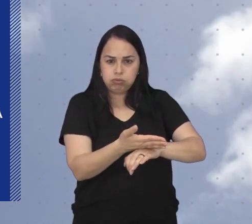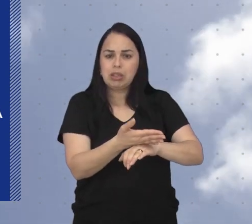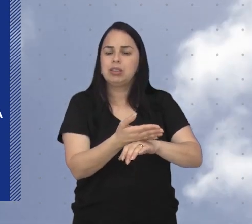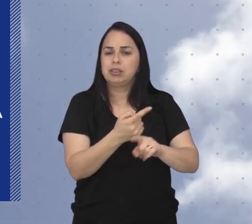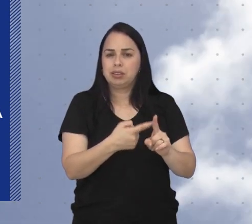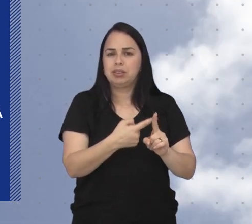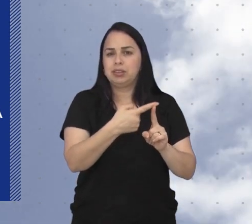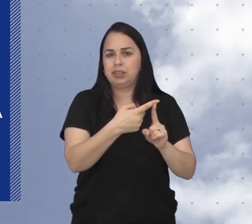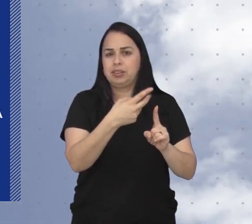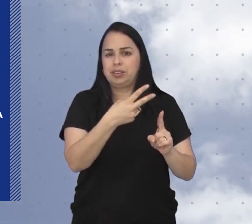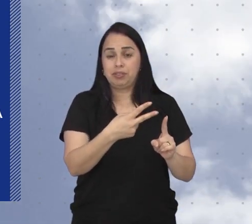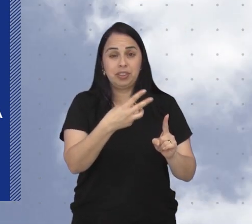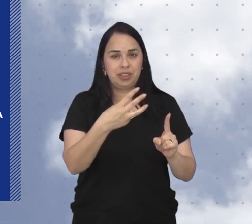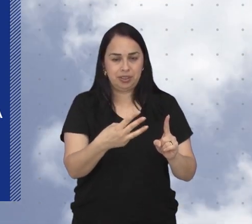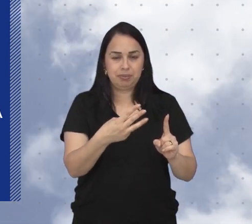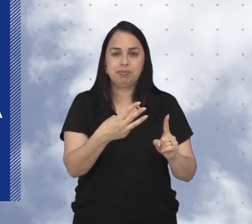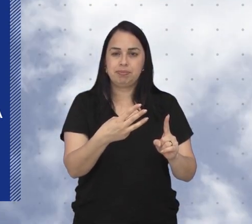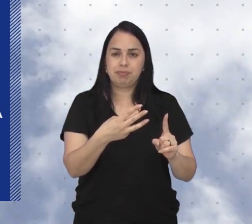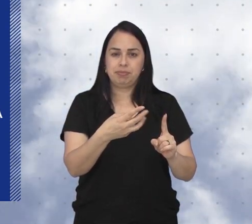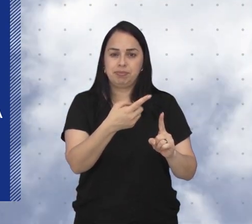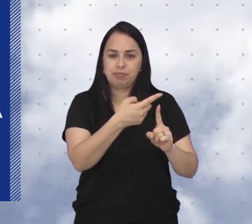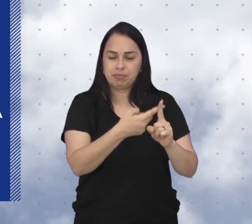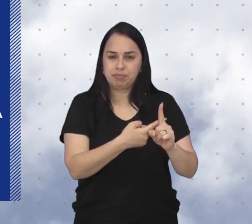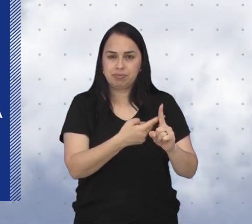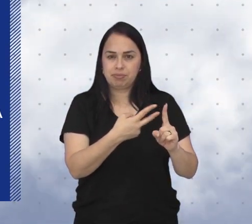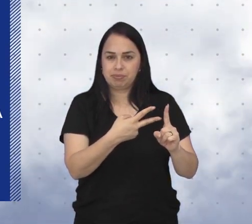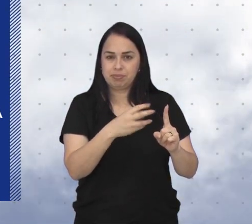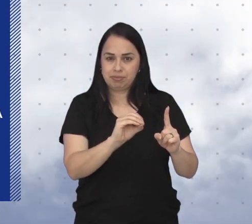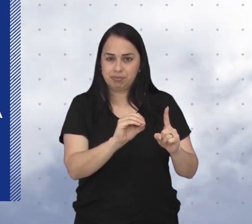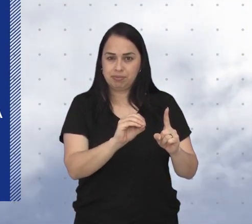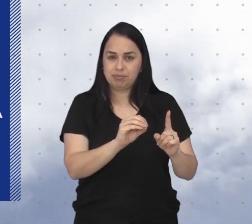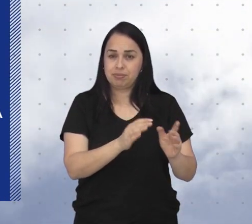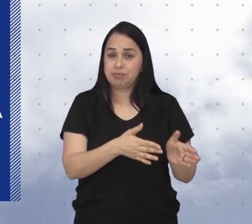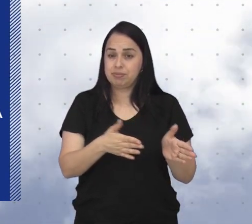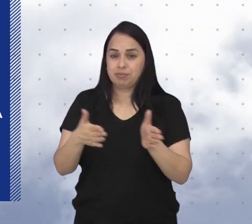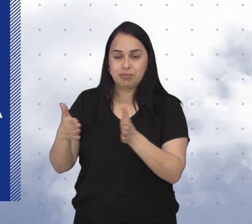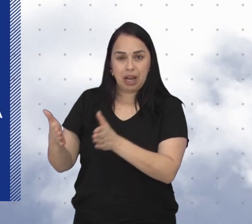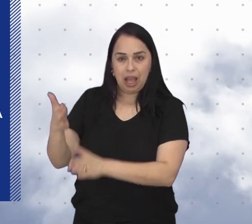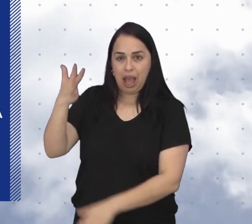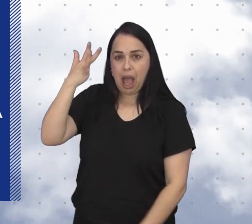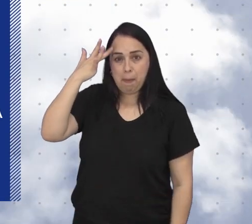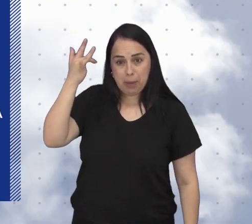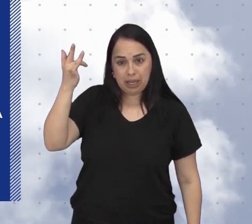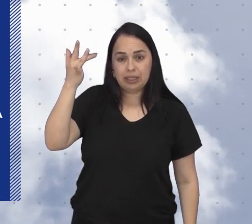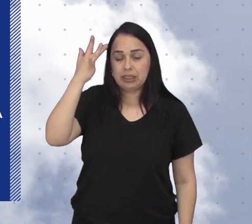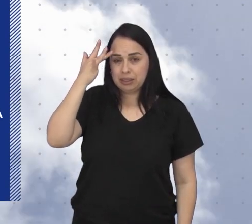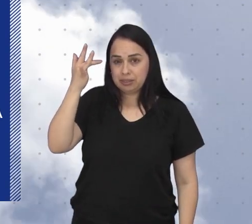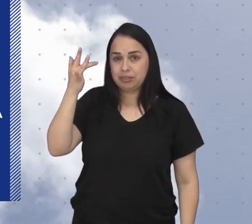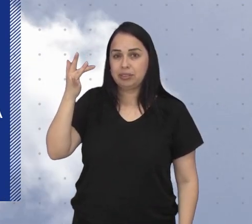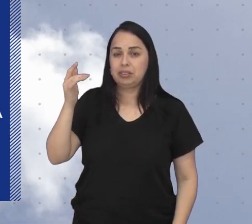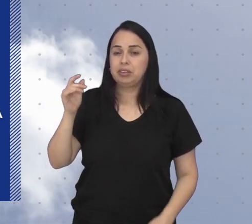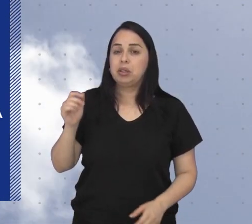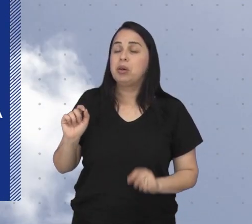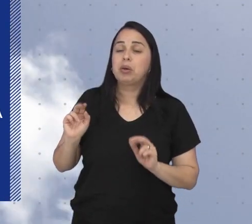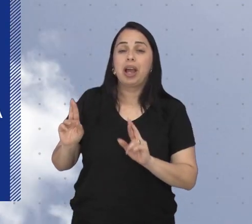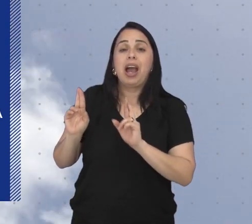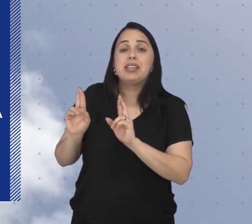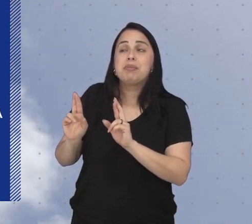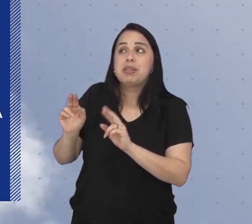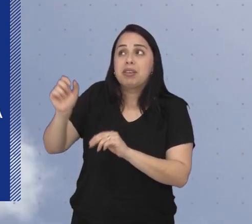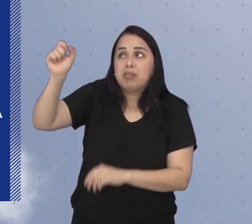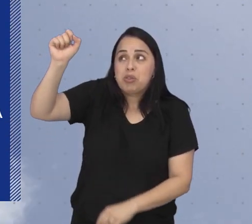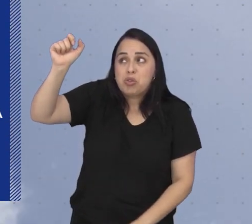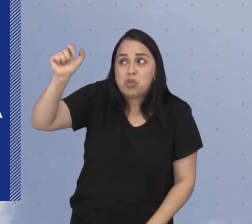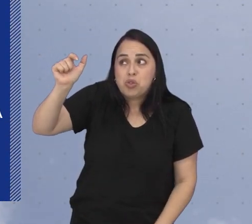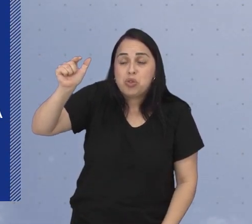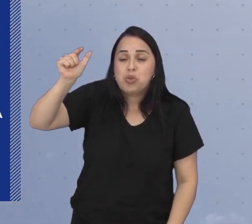todo o dia. A máxima prevista é de 23 graus e a mínima de 20. Para amanhã, terça-feira, a expectativa